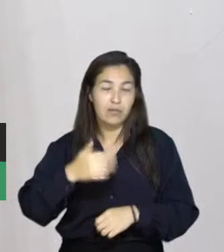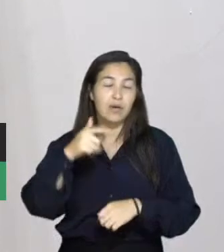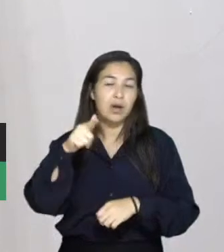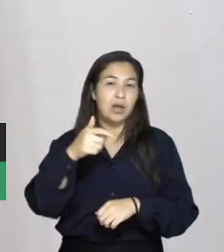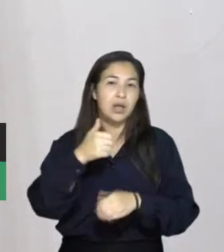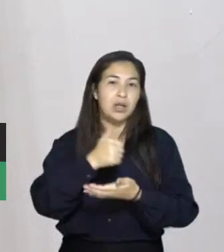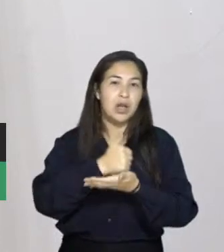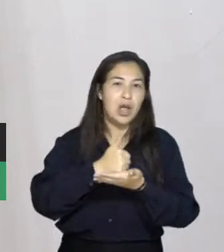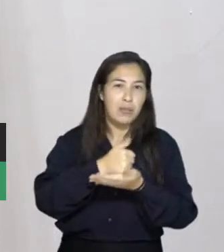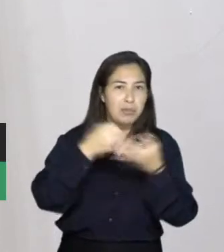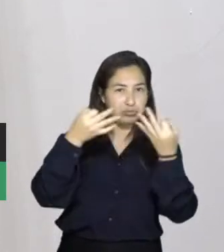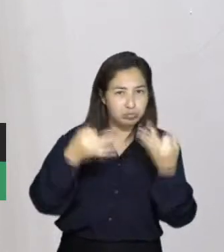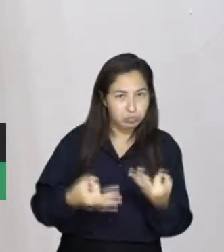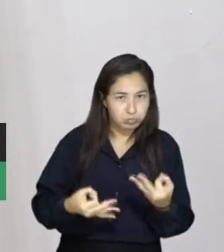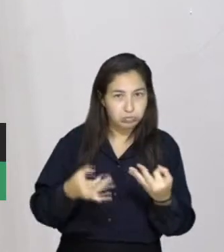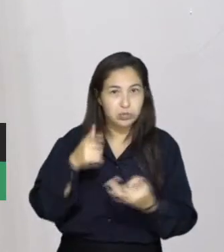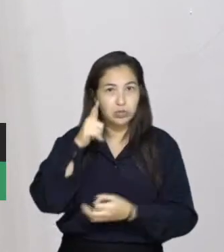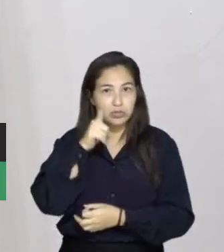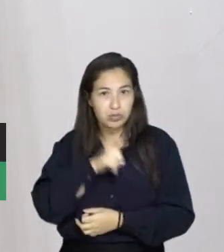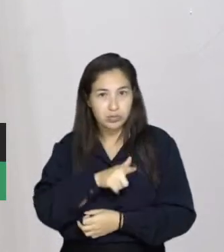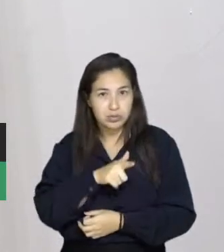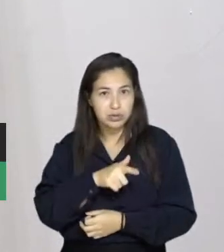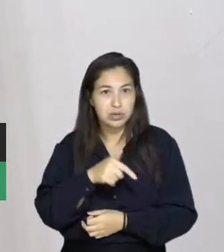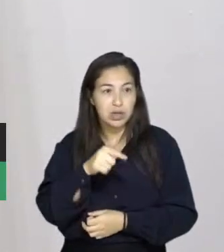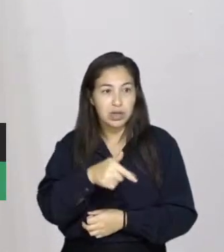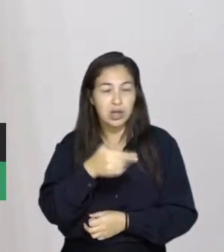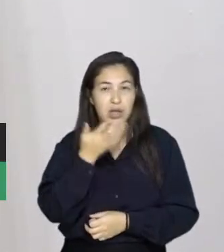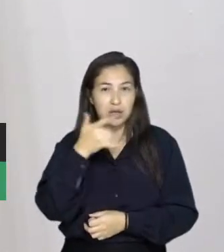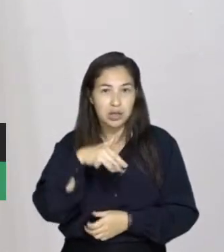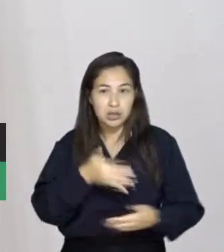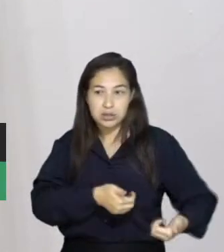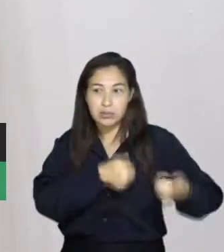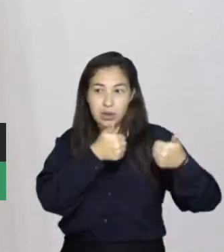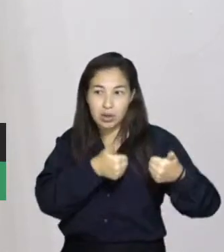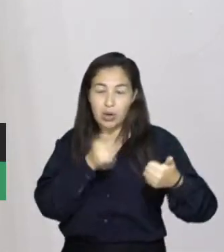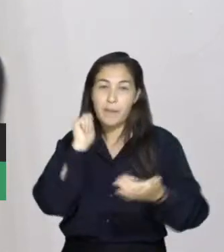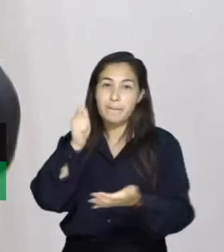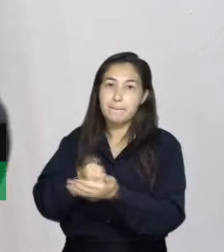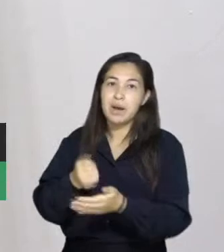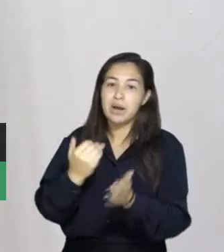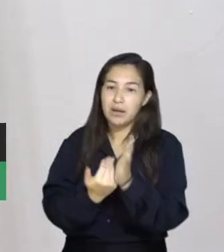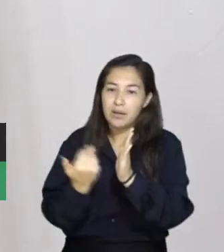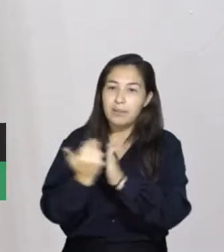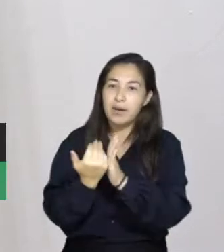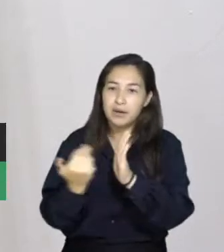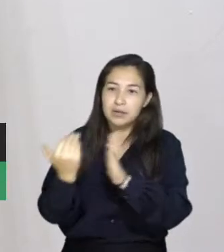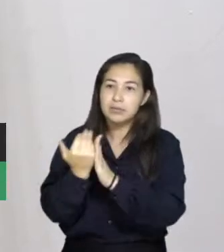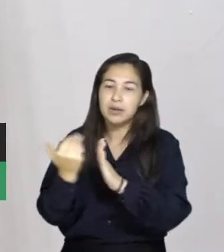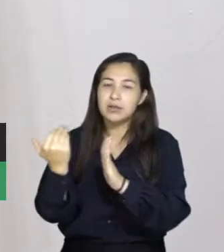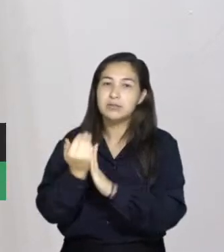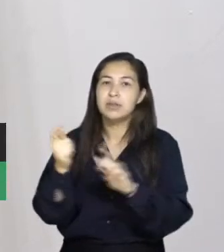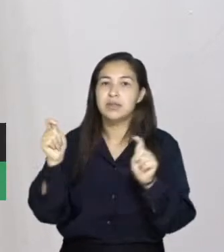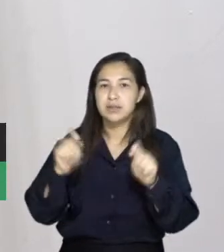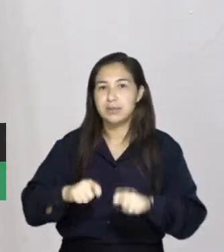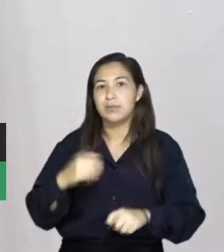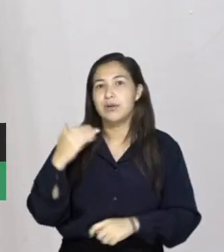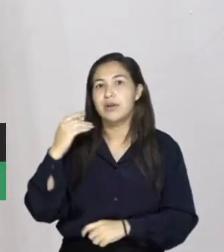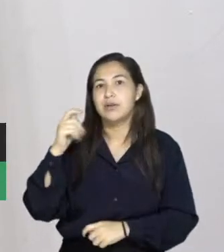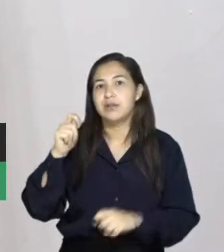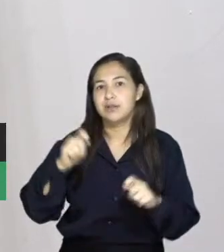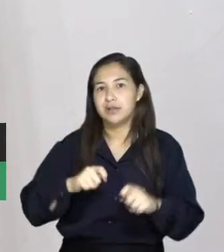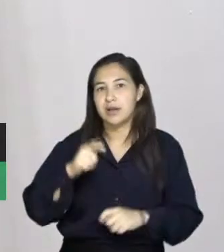eficaz, deu resultado para a criança, paga mais 20%, e assim até chegar ao 100%, que é uma forma também